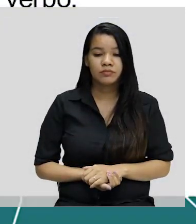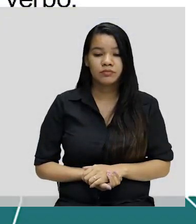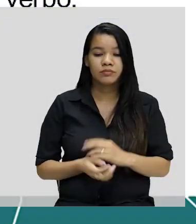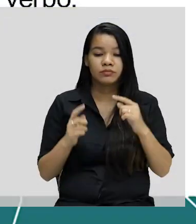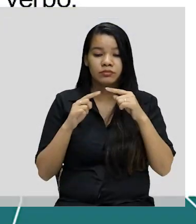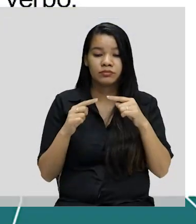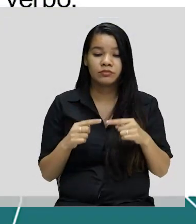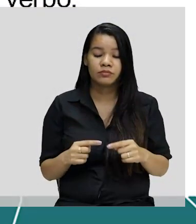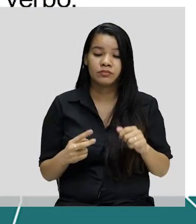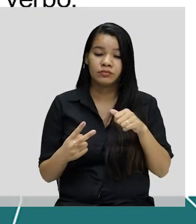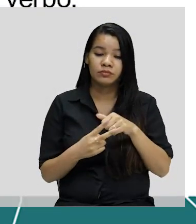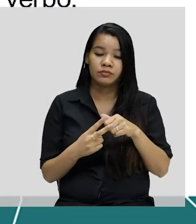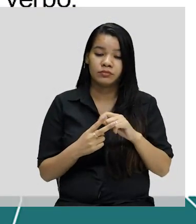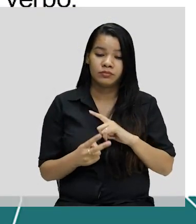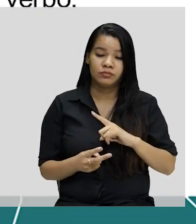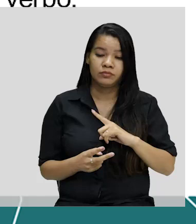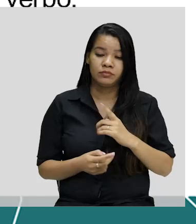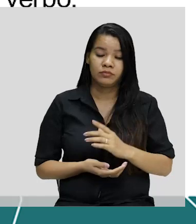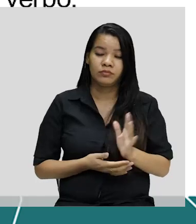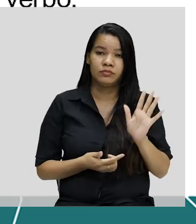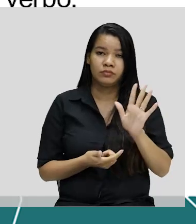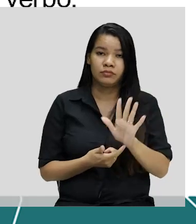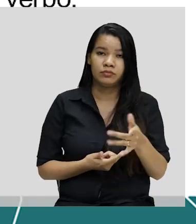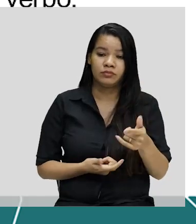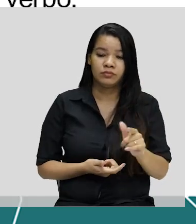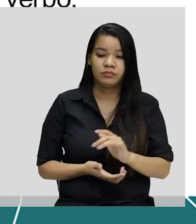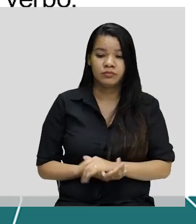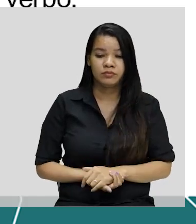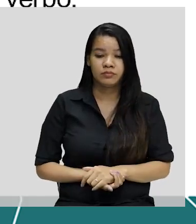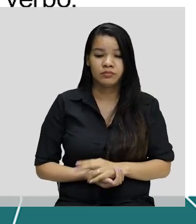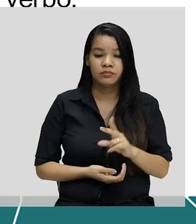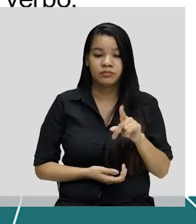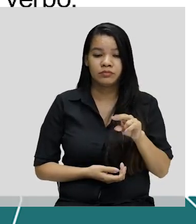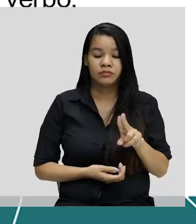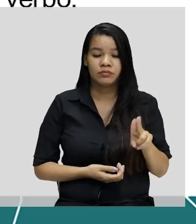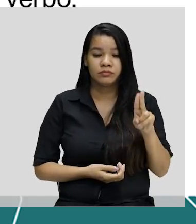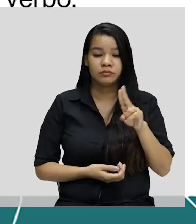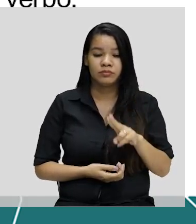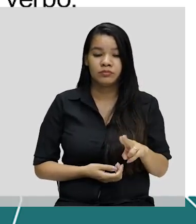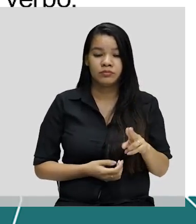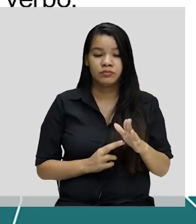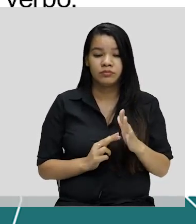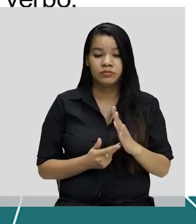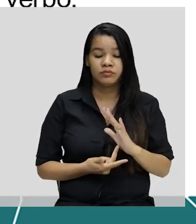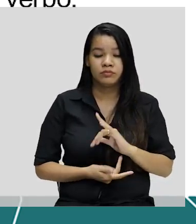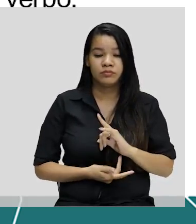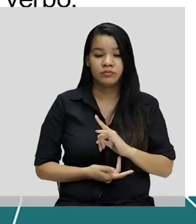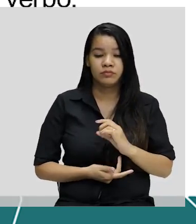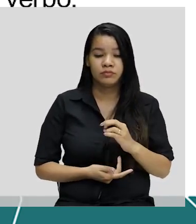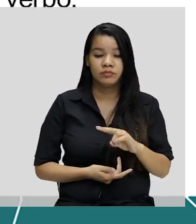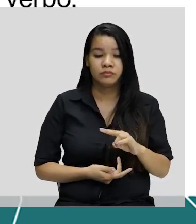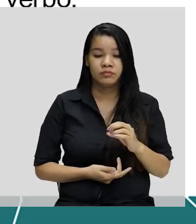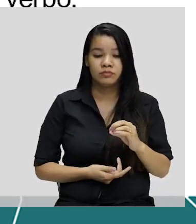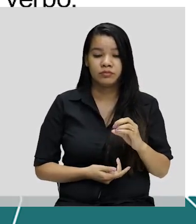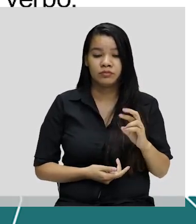só, concordância com o verbo haver, eu trouxe novamente. O verbo haver é usado no sentido de existir ou